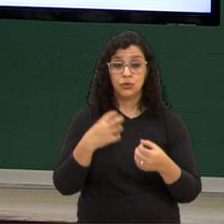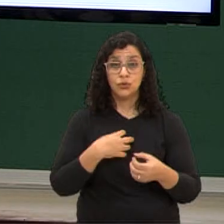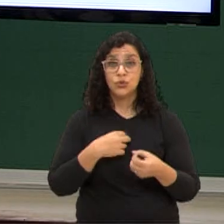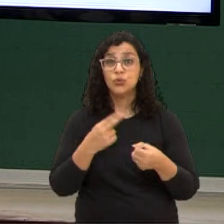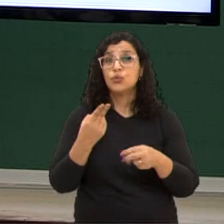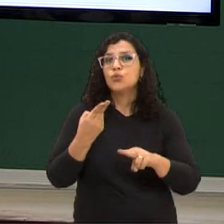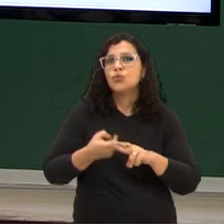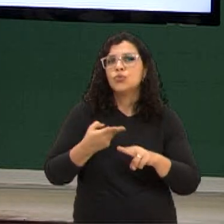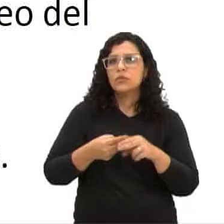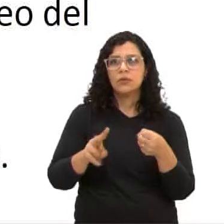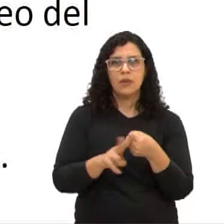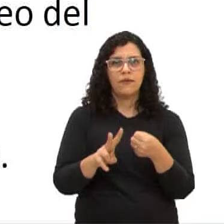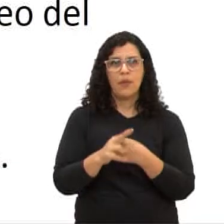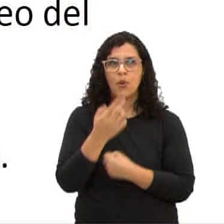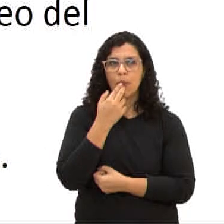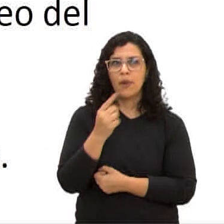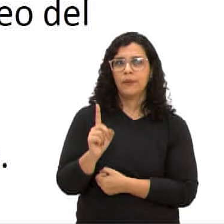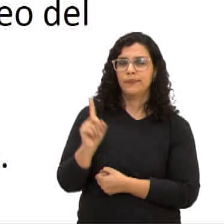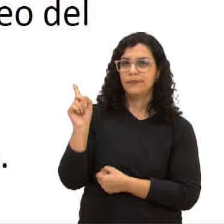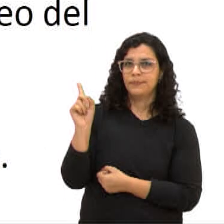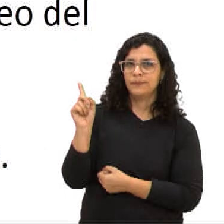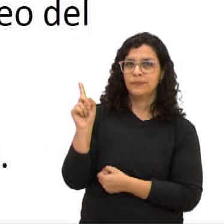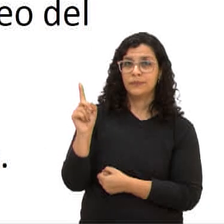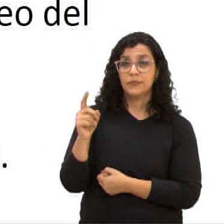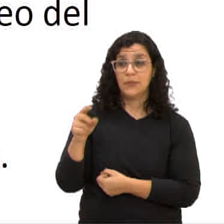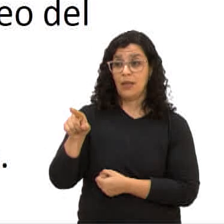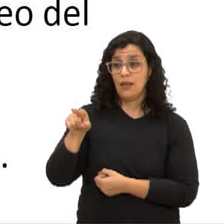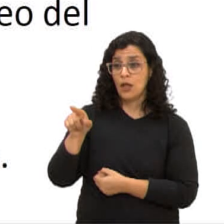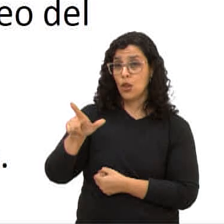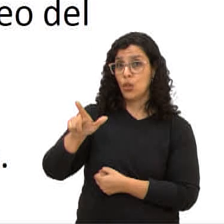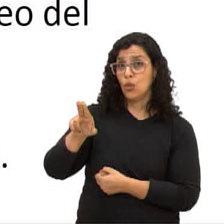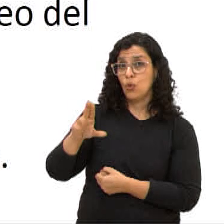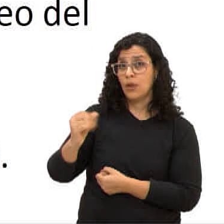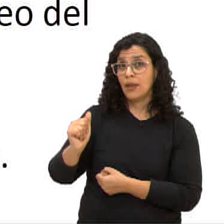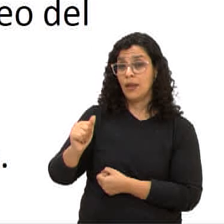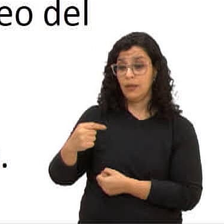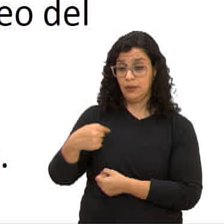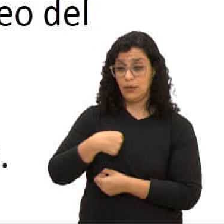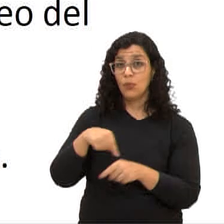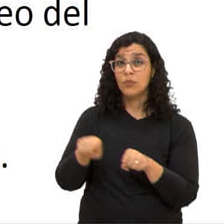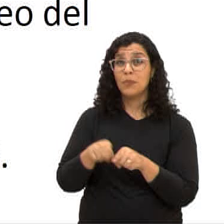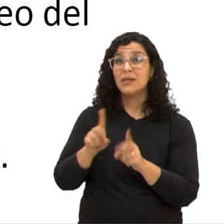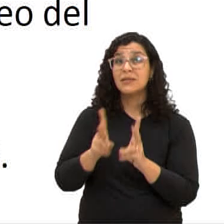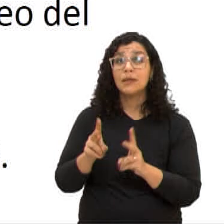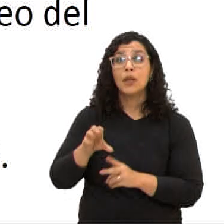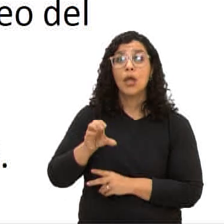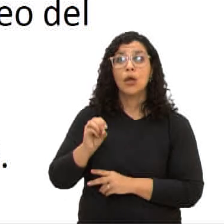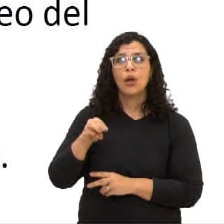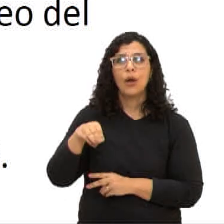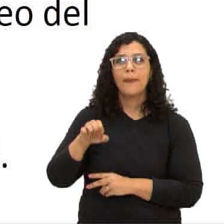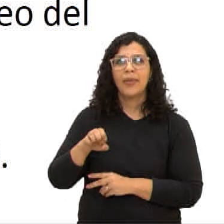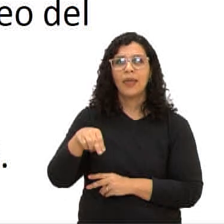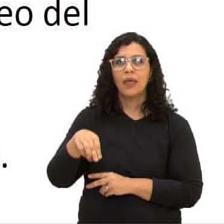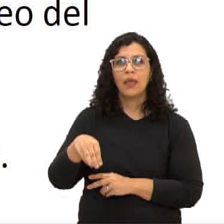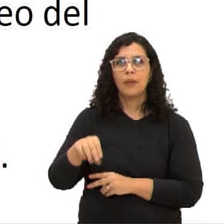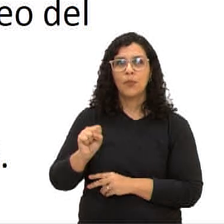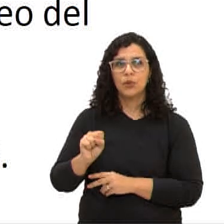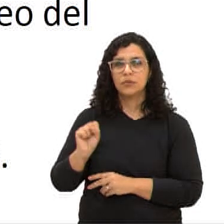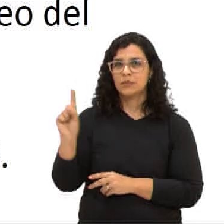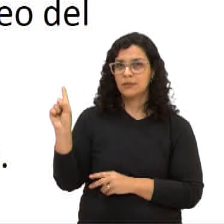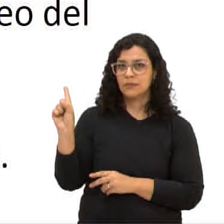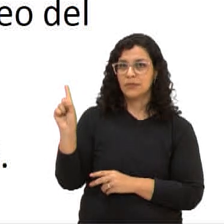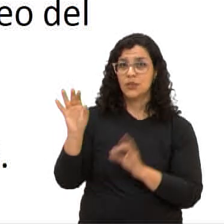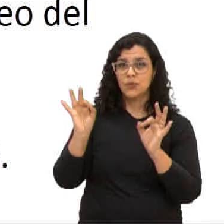do verbo comer. Luca e eu sempre comemos muita fruta. Então, está errada, essa aqui é a